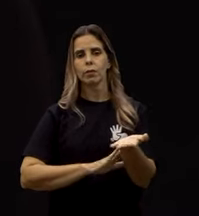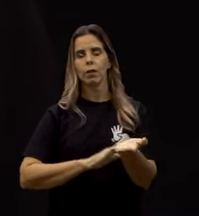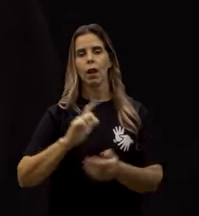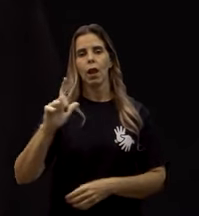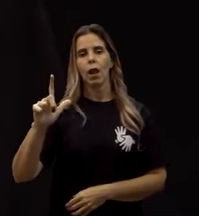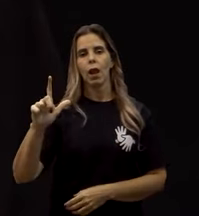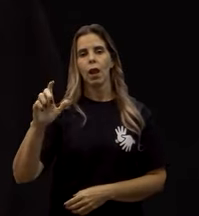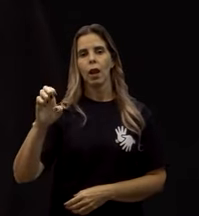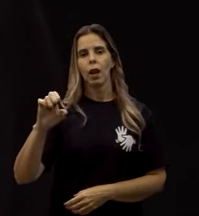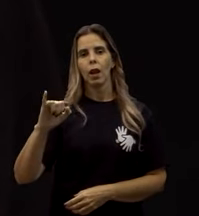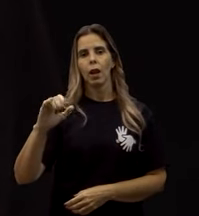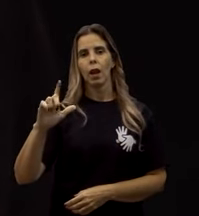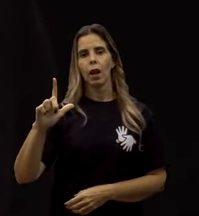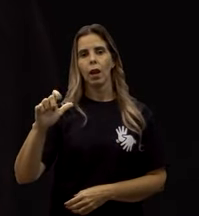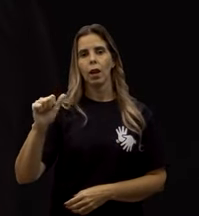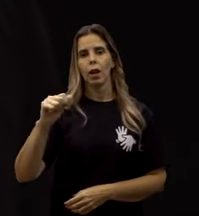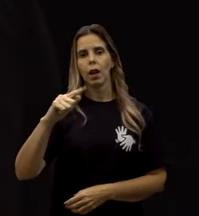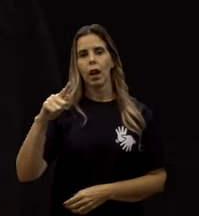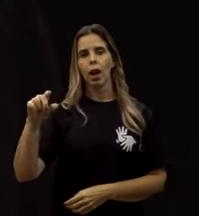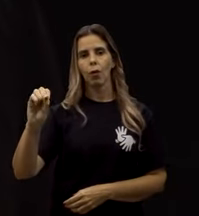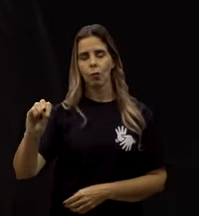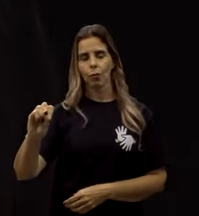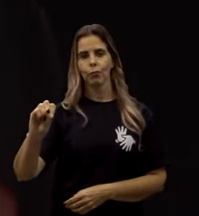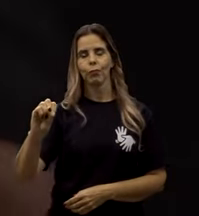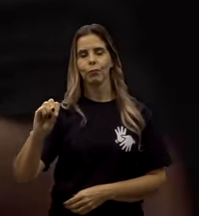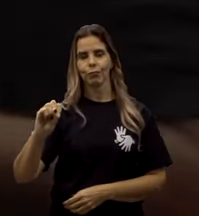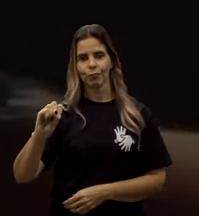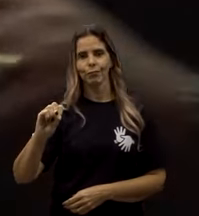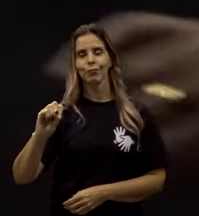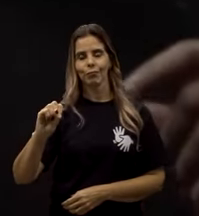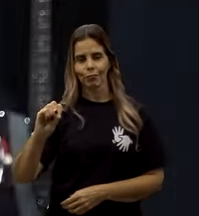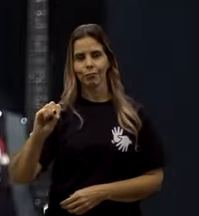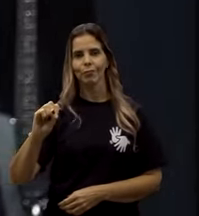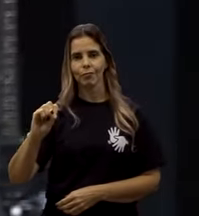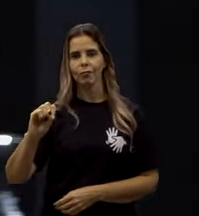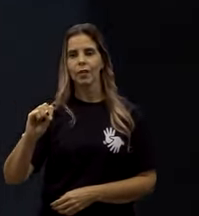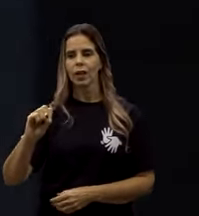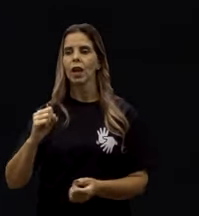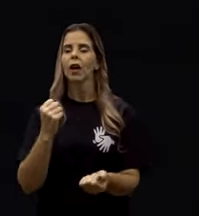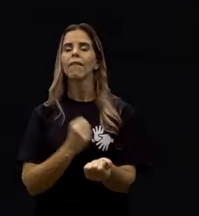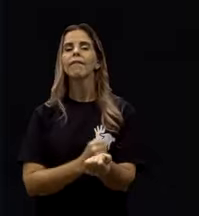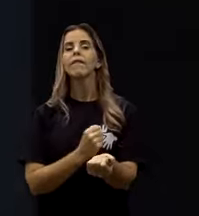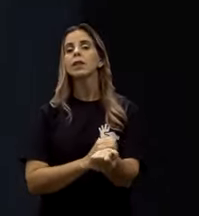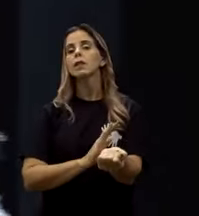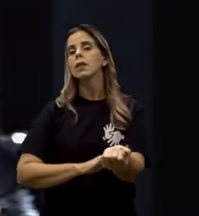tem gente viciada em jogo online aqui eu vou descer aí